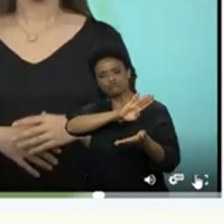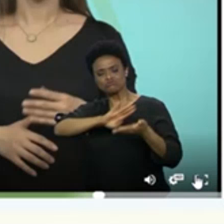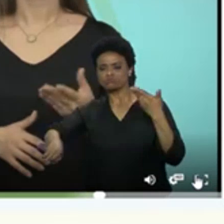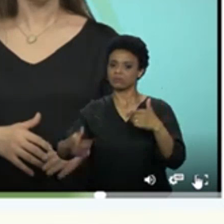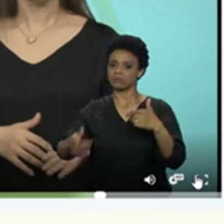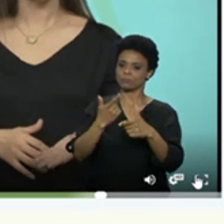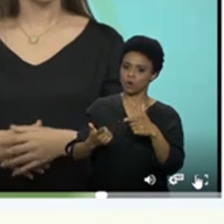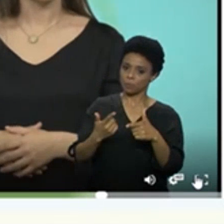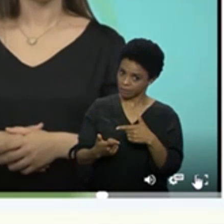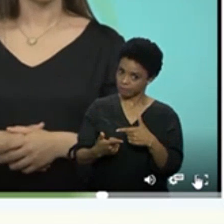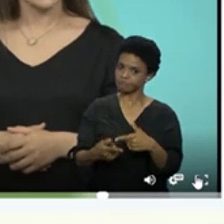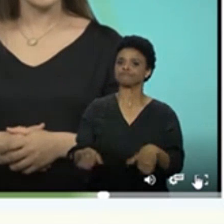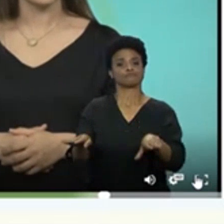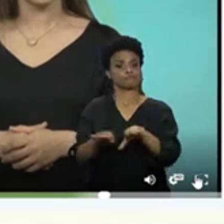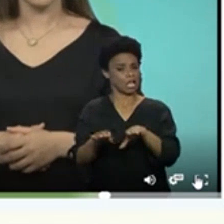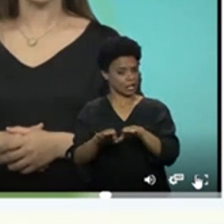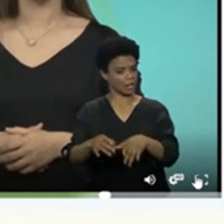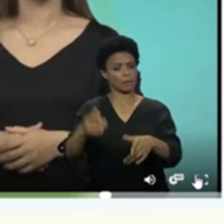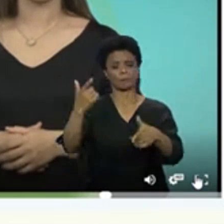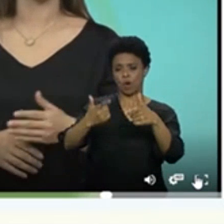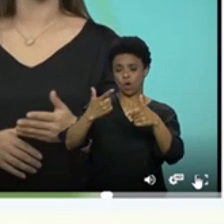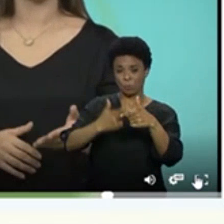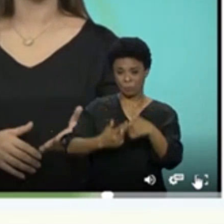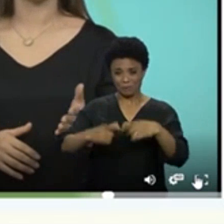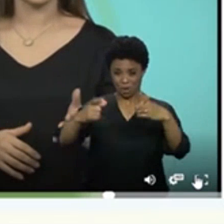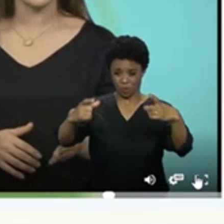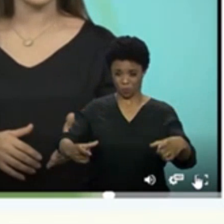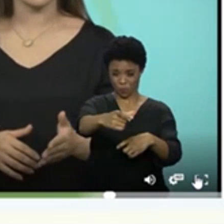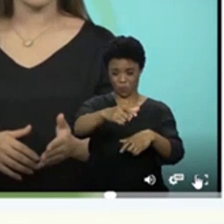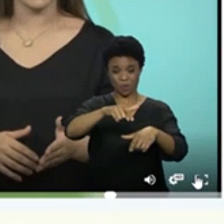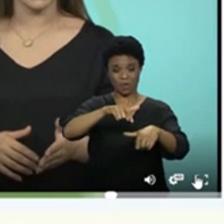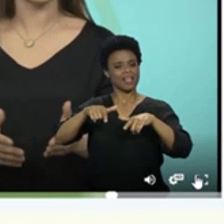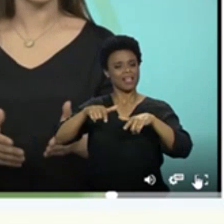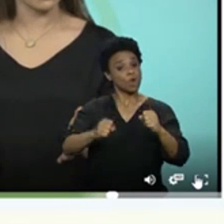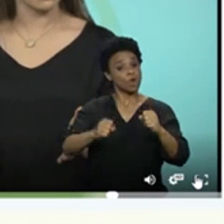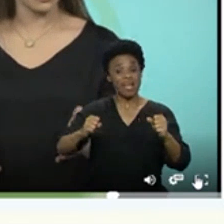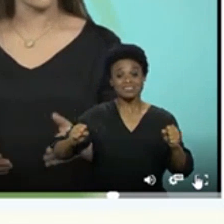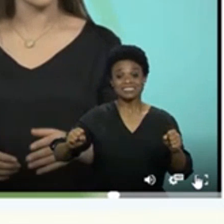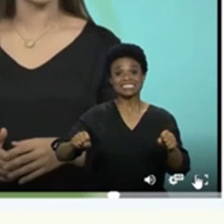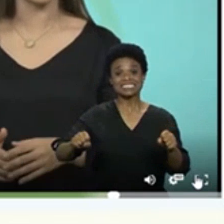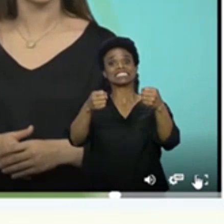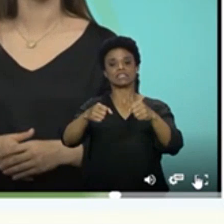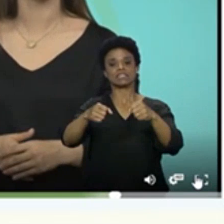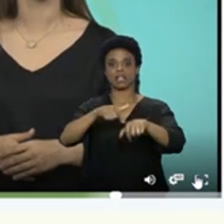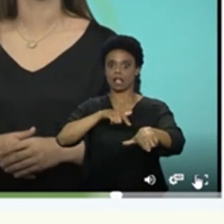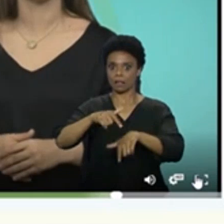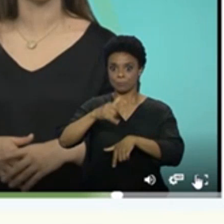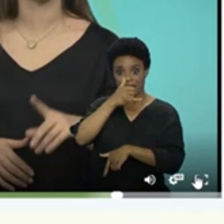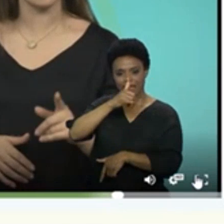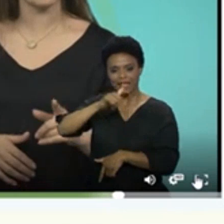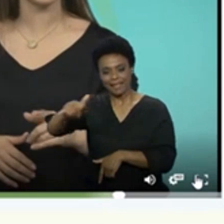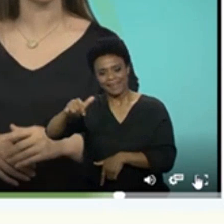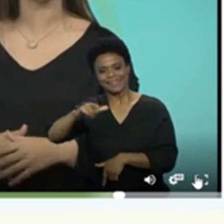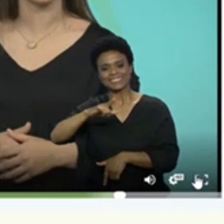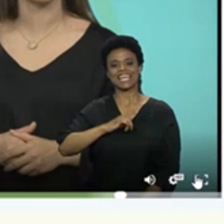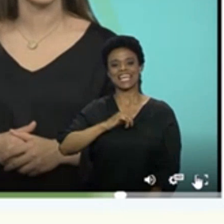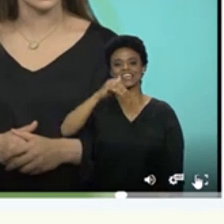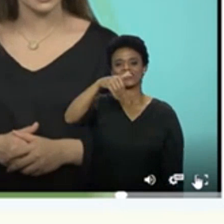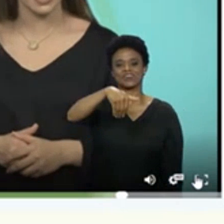os riscos. Além disso, problemas ergonômicos podem causar acidentes de trabalho e, para evitá-los, contamos com os